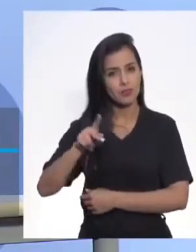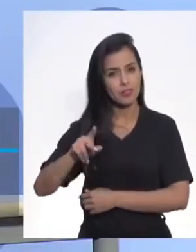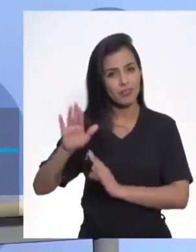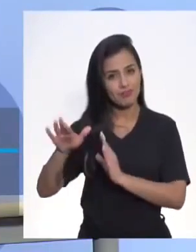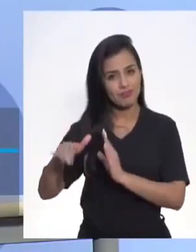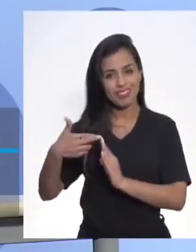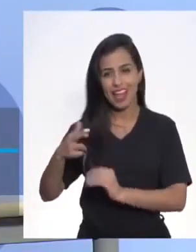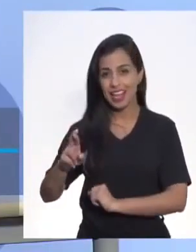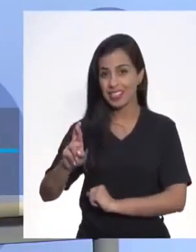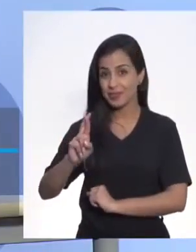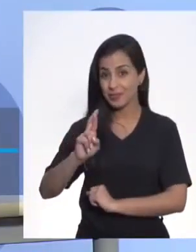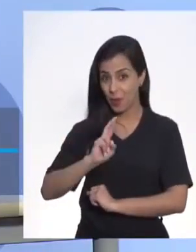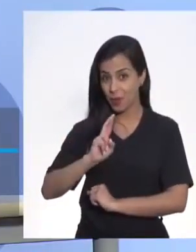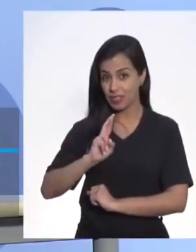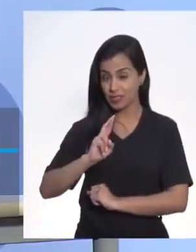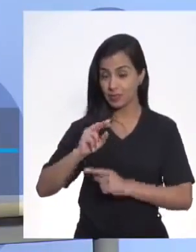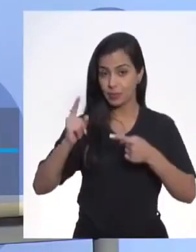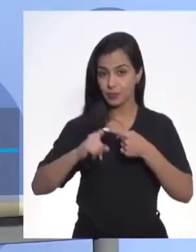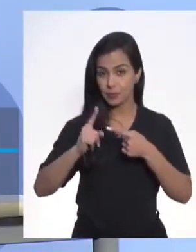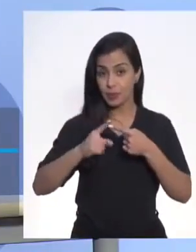respostas. Do produto 1, R$